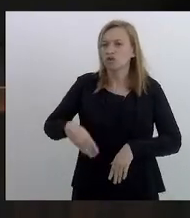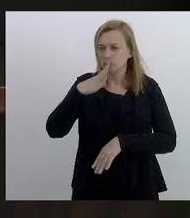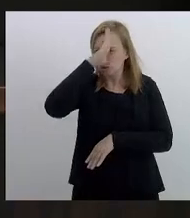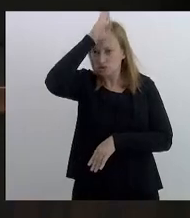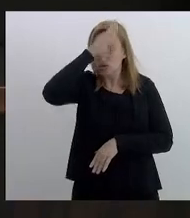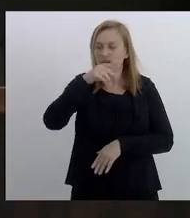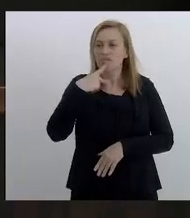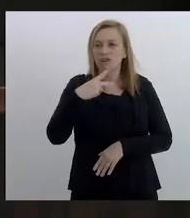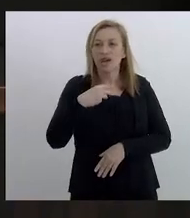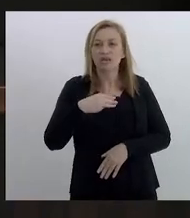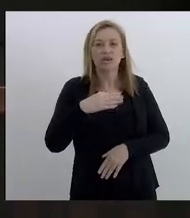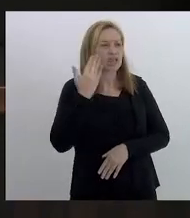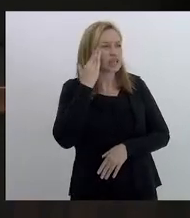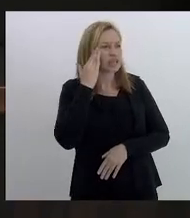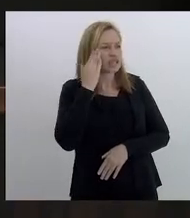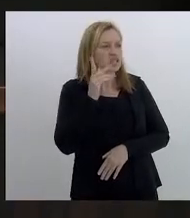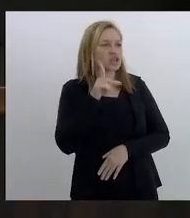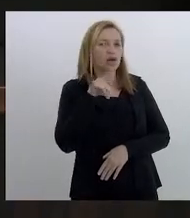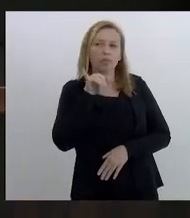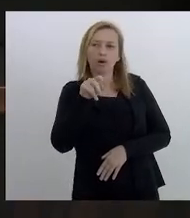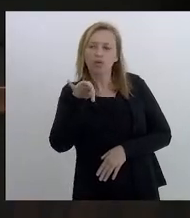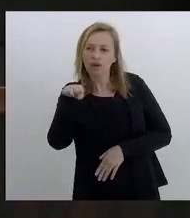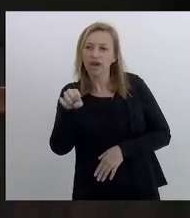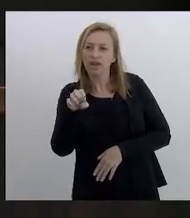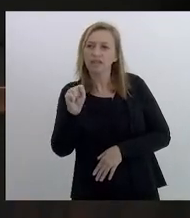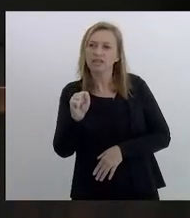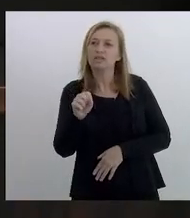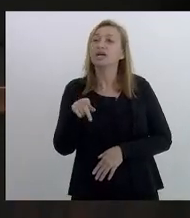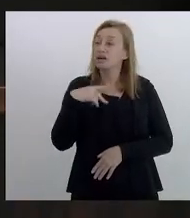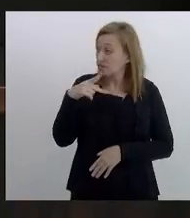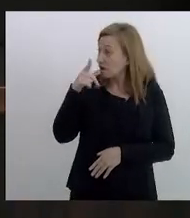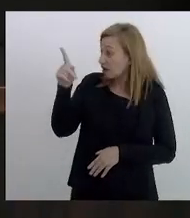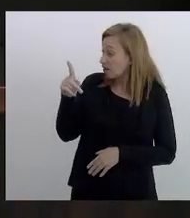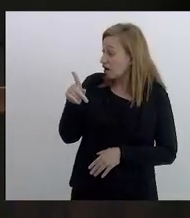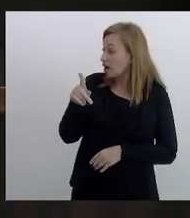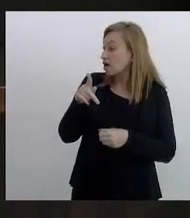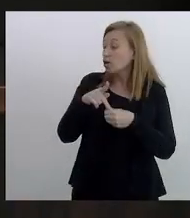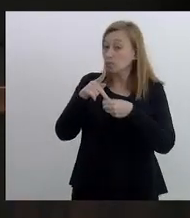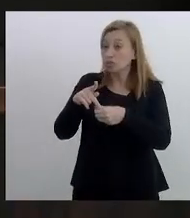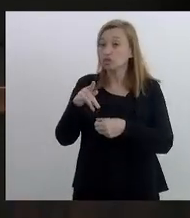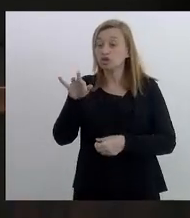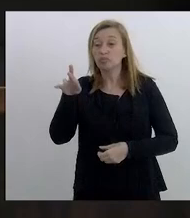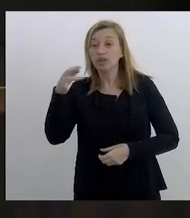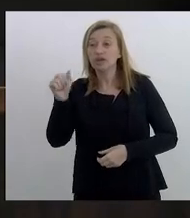Quem entendia era o Paulo Guedes, não era? O posto Ipiranga.